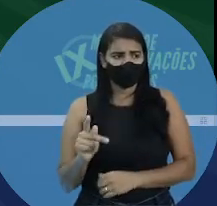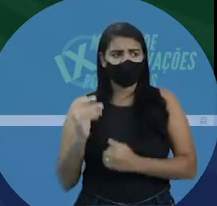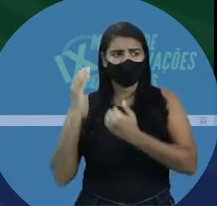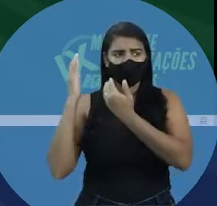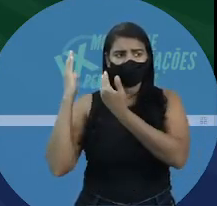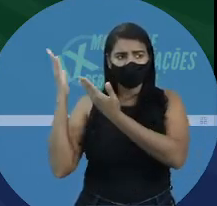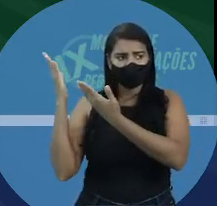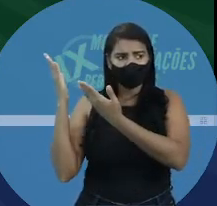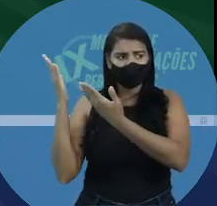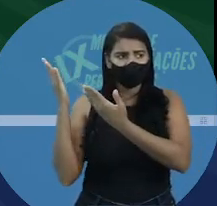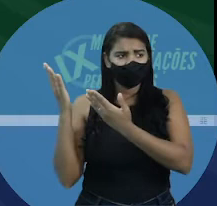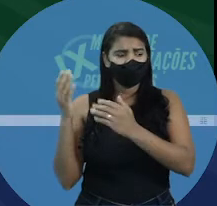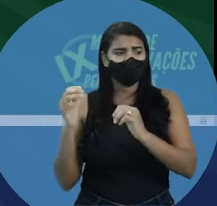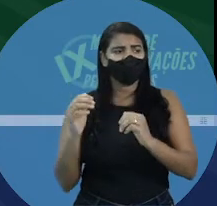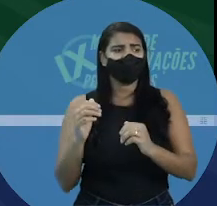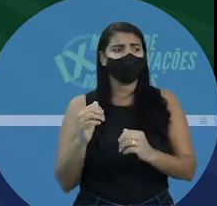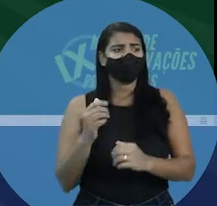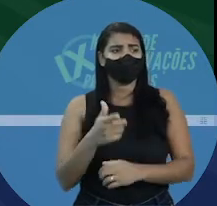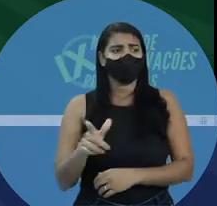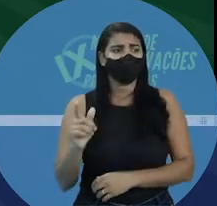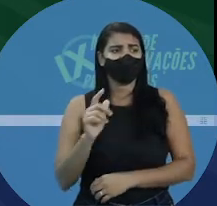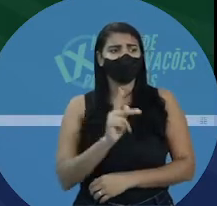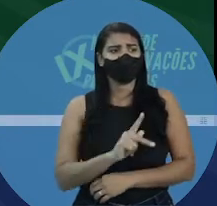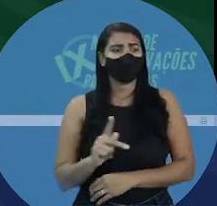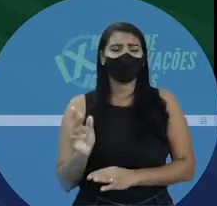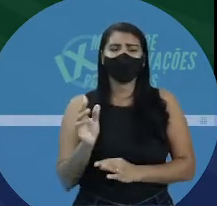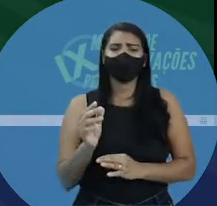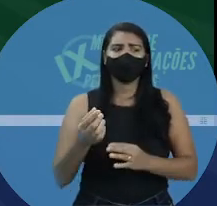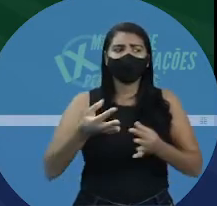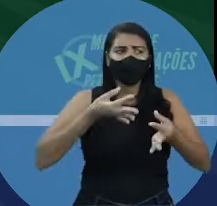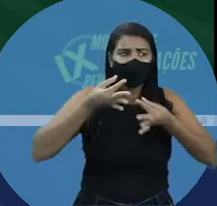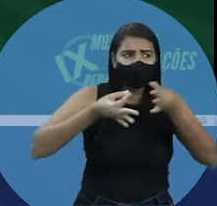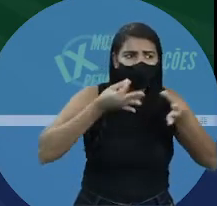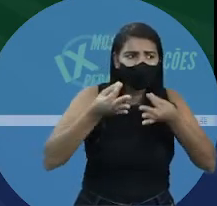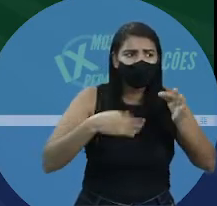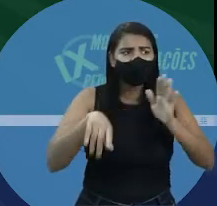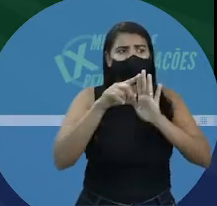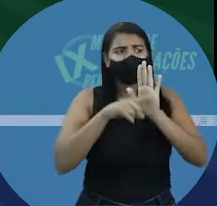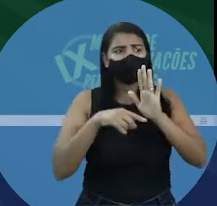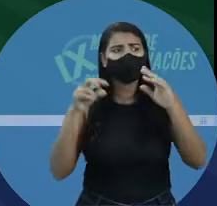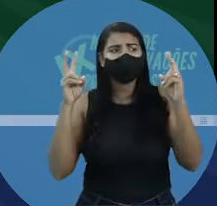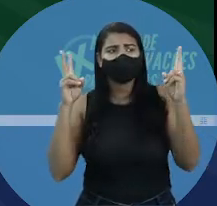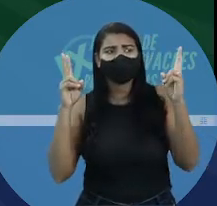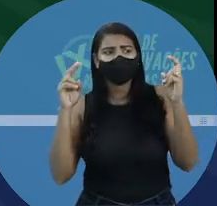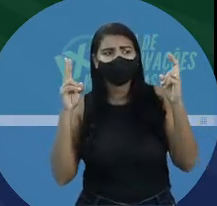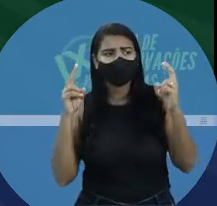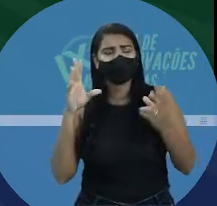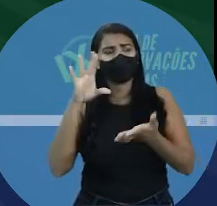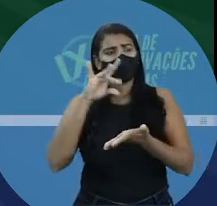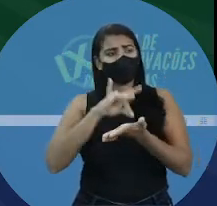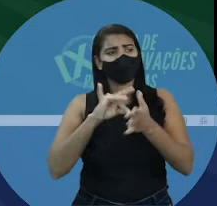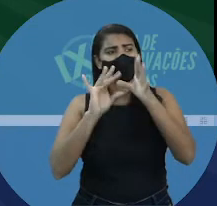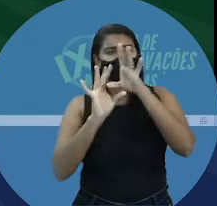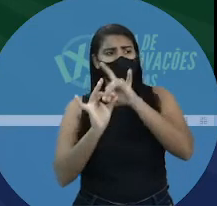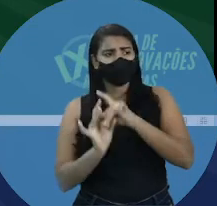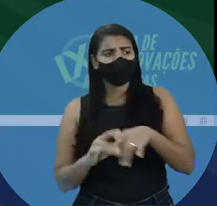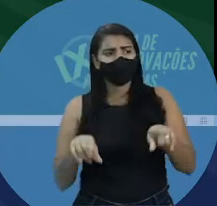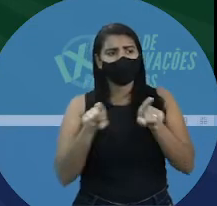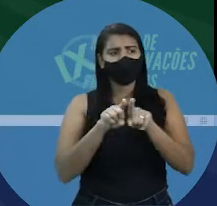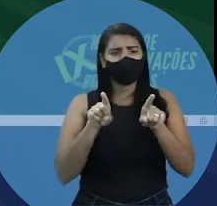os discentes na eletiva Meio Ambiente começamos a discutir temáticas e conceitos relacionados ao meio